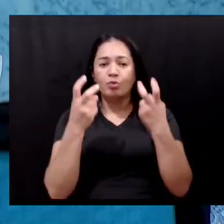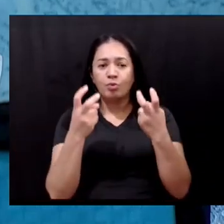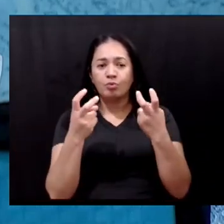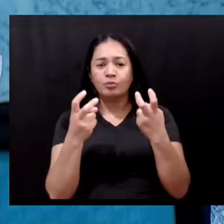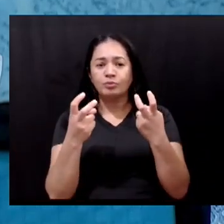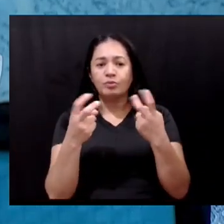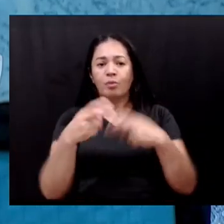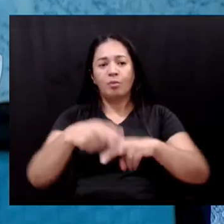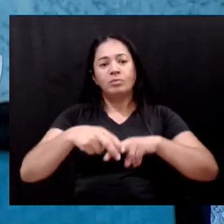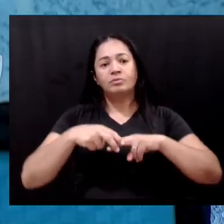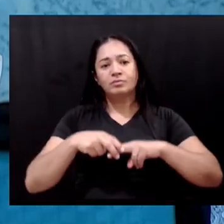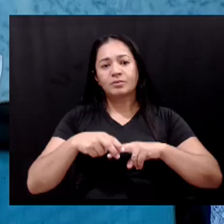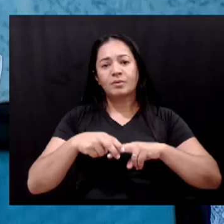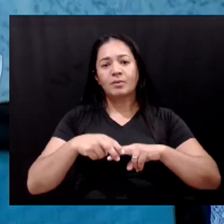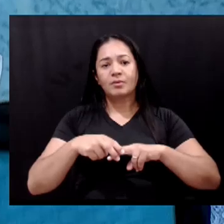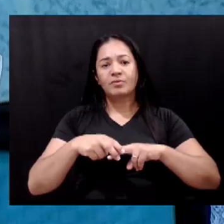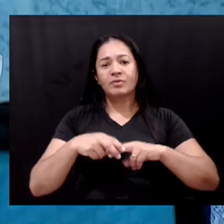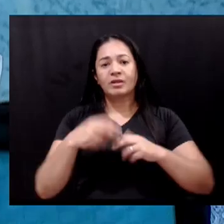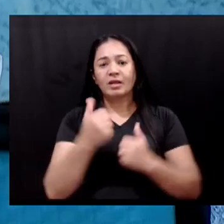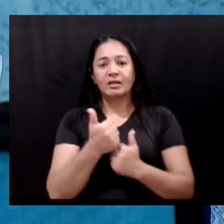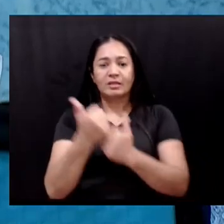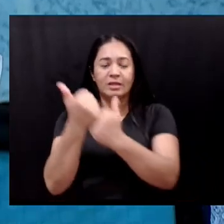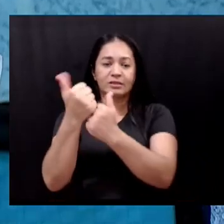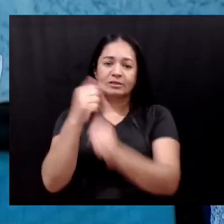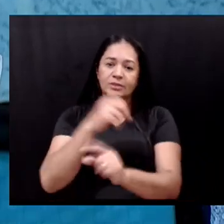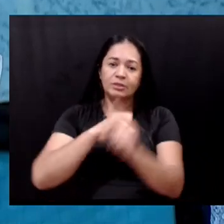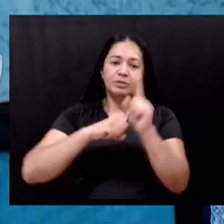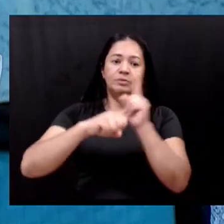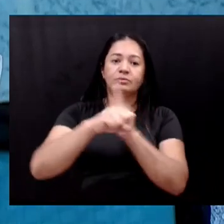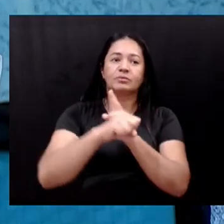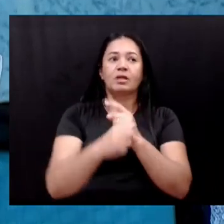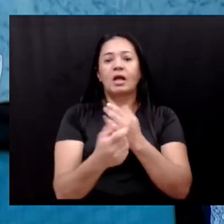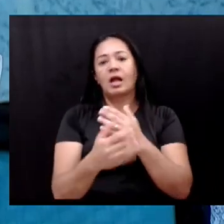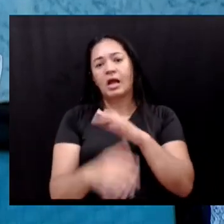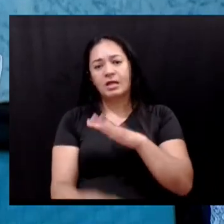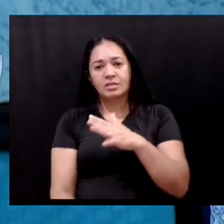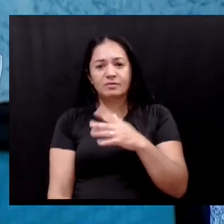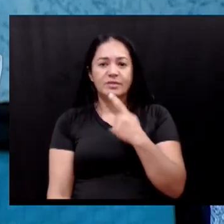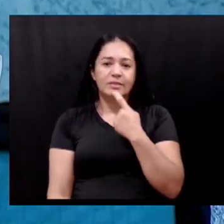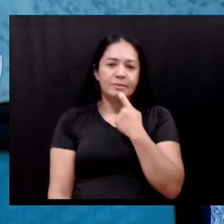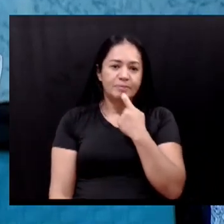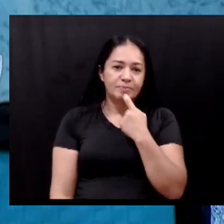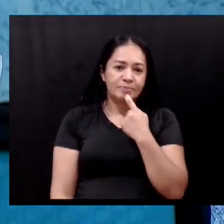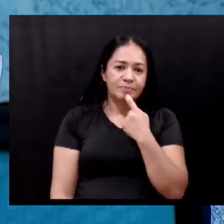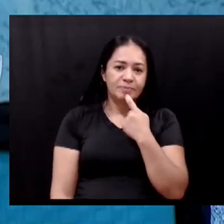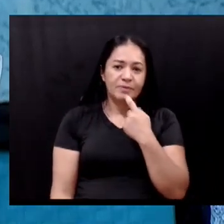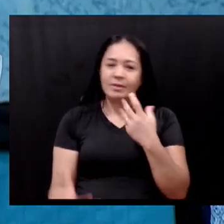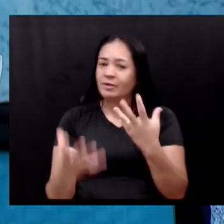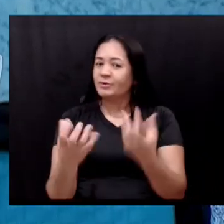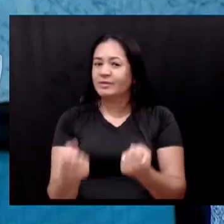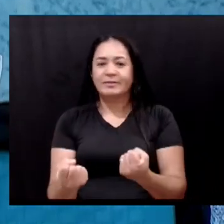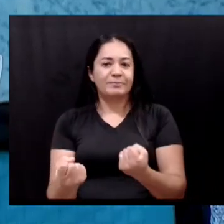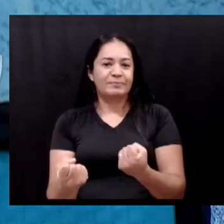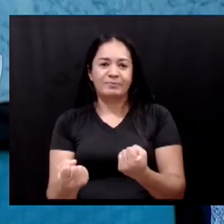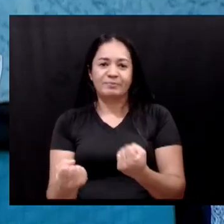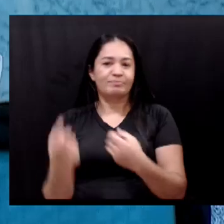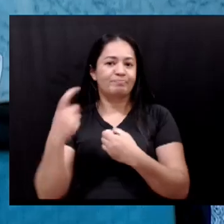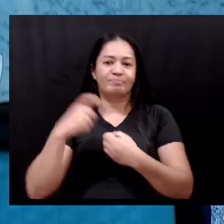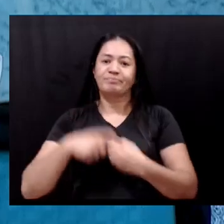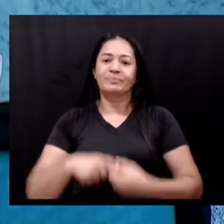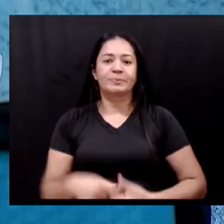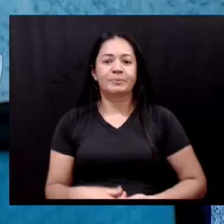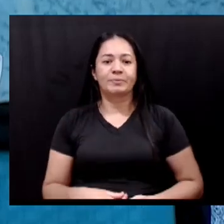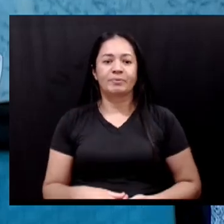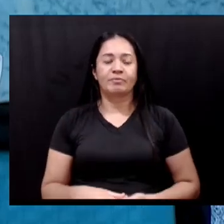da assistência social, muitas vezes a cidade de Campinas não abraça de volta. E pensar,